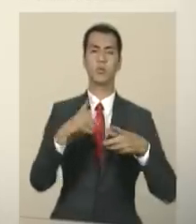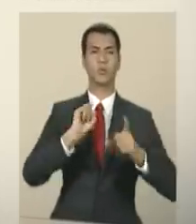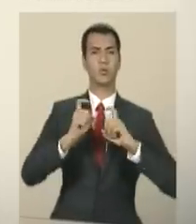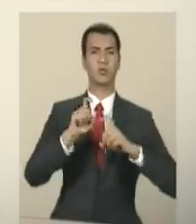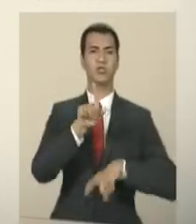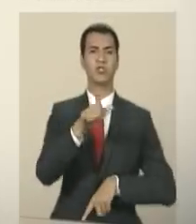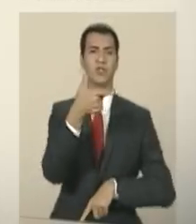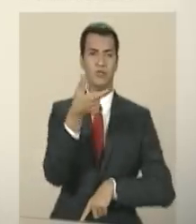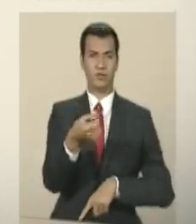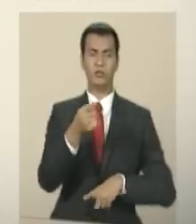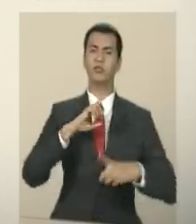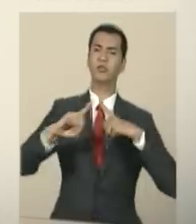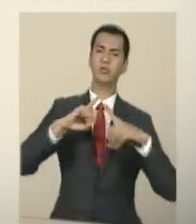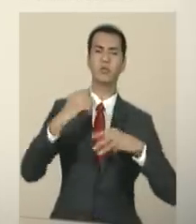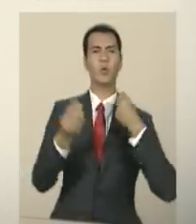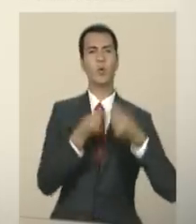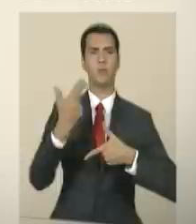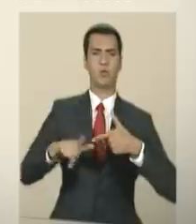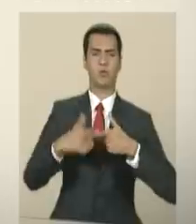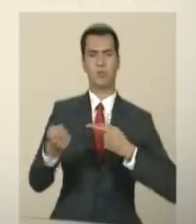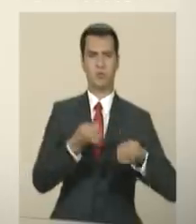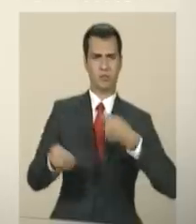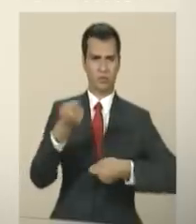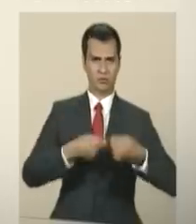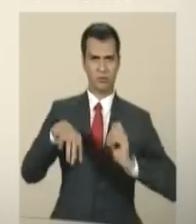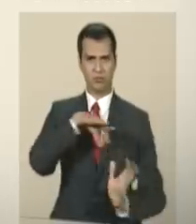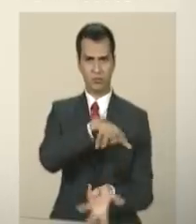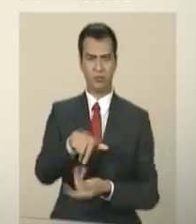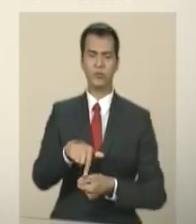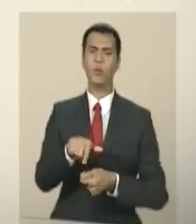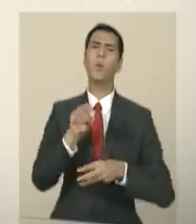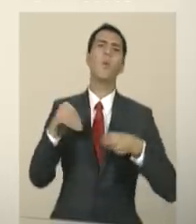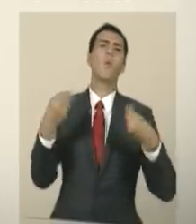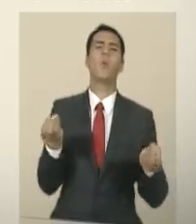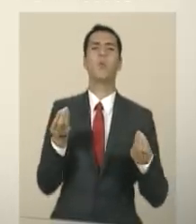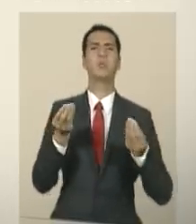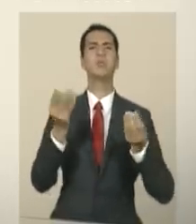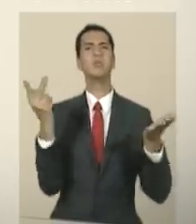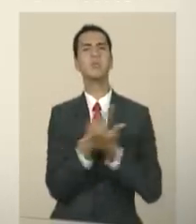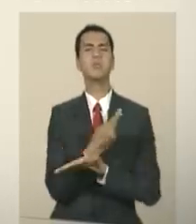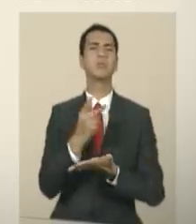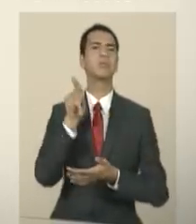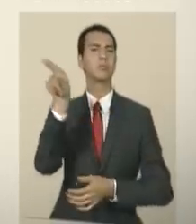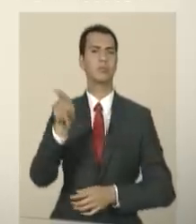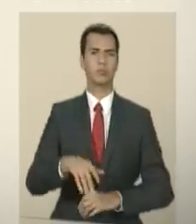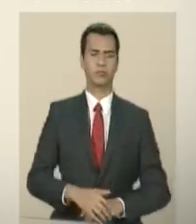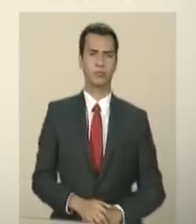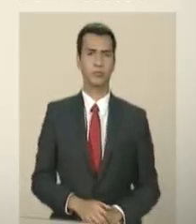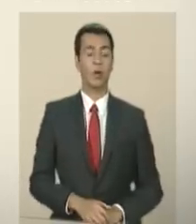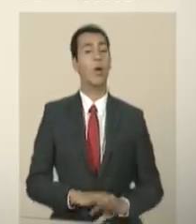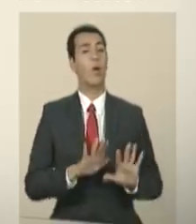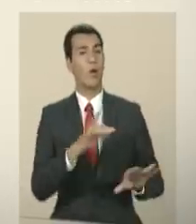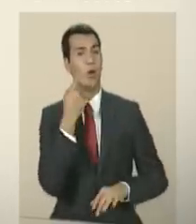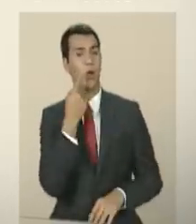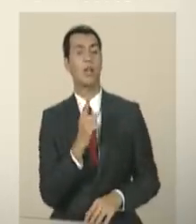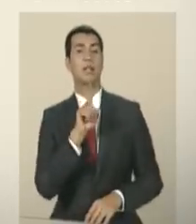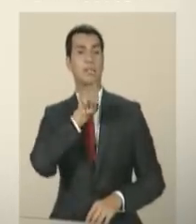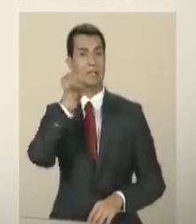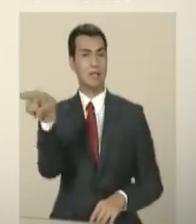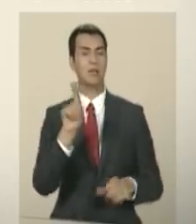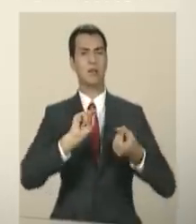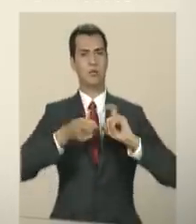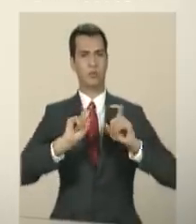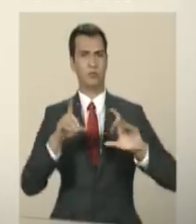olha Luciano Nossa mensagem no G20 o grupo que reúne as 20 maiores economias do mundo foi muito